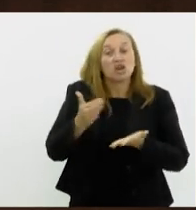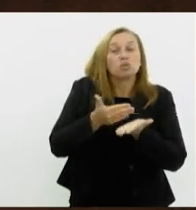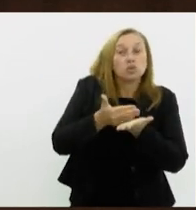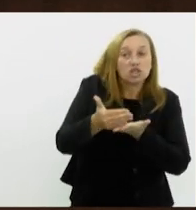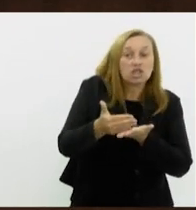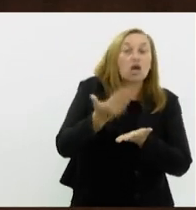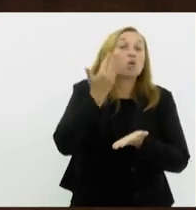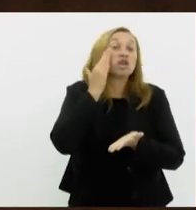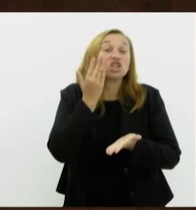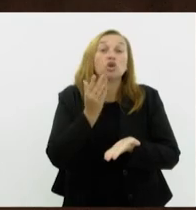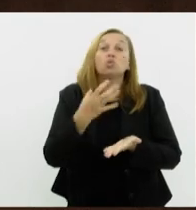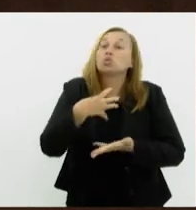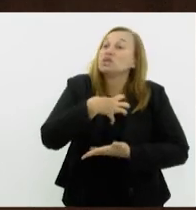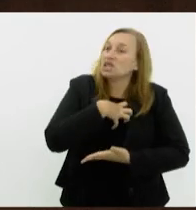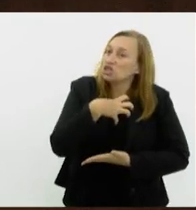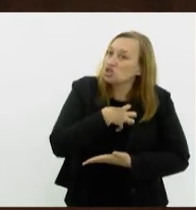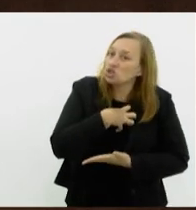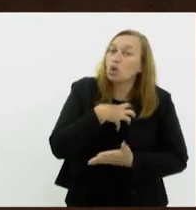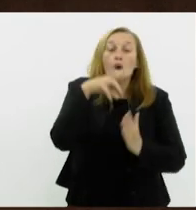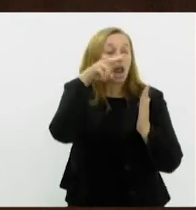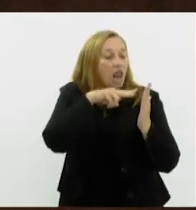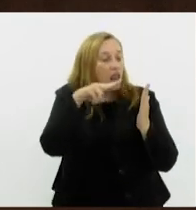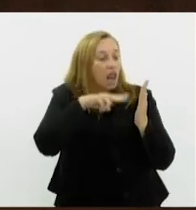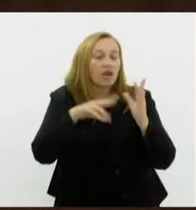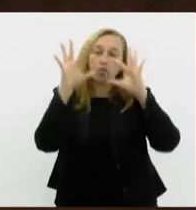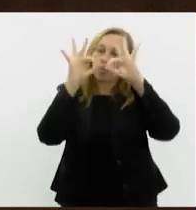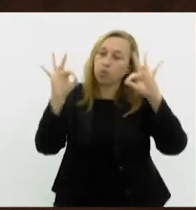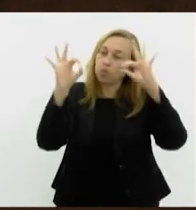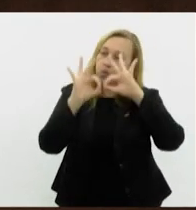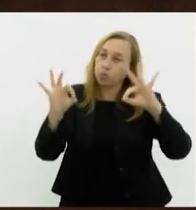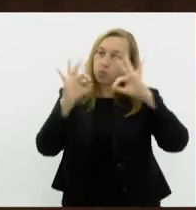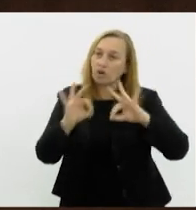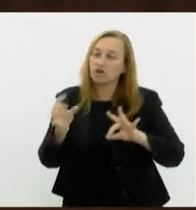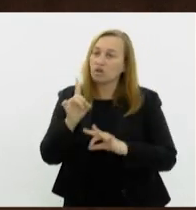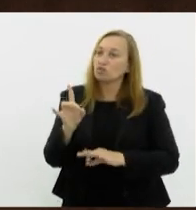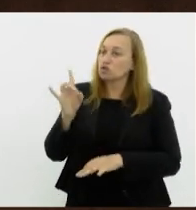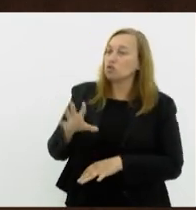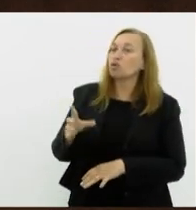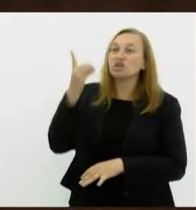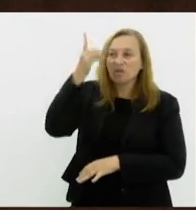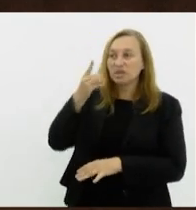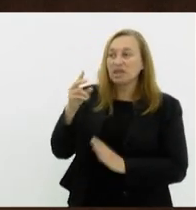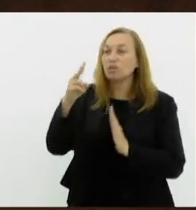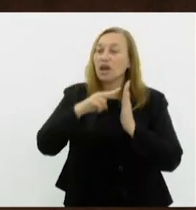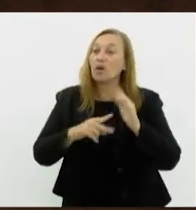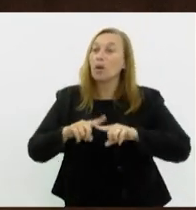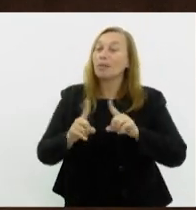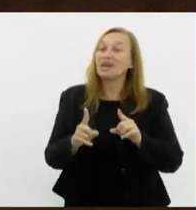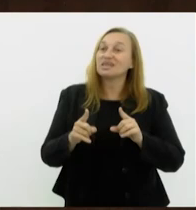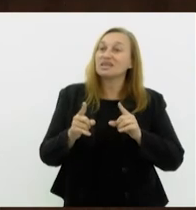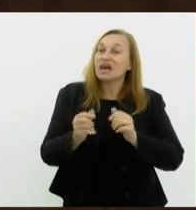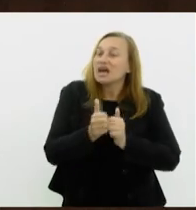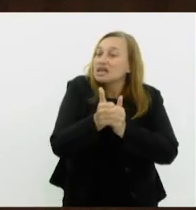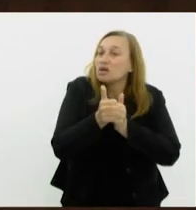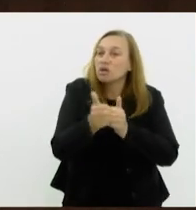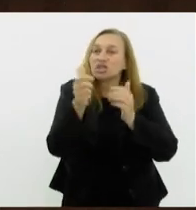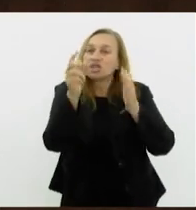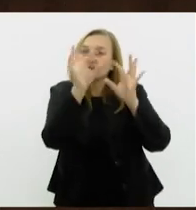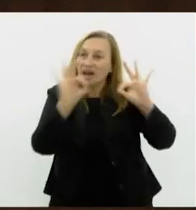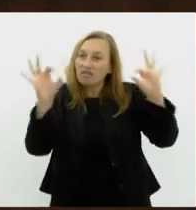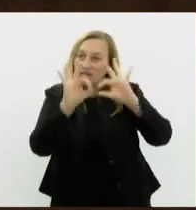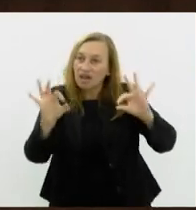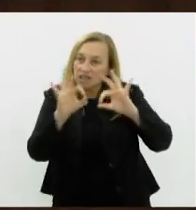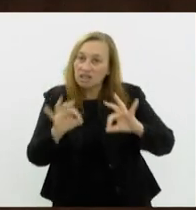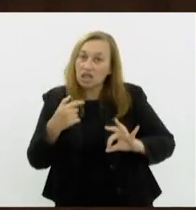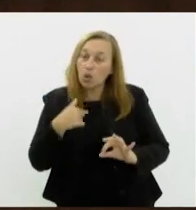Eu entendi o sentido, lendo o trecho do livro, não só a parte que o deputado leu, mas a sequência da frase, que foi a única parte do livro que eu